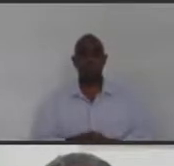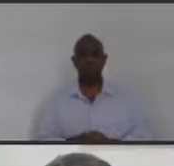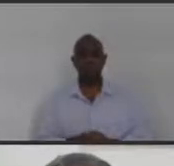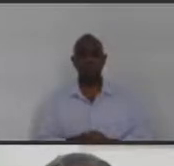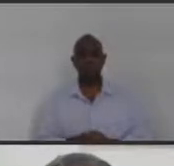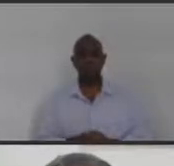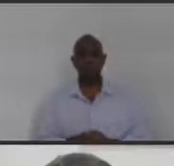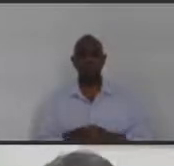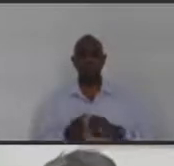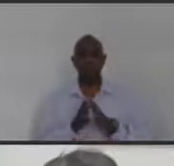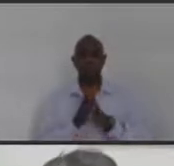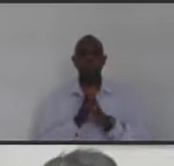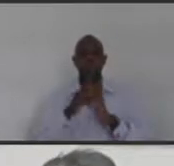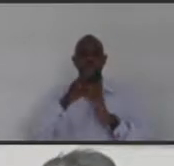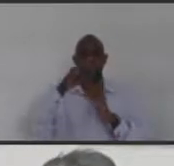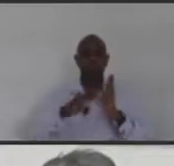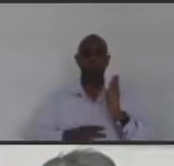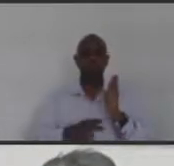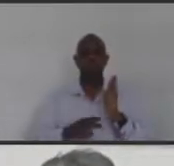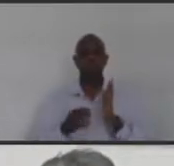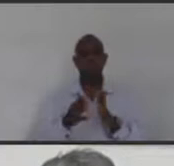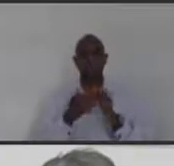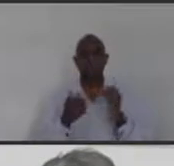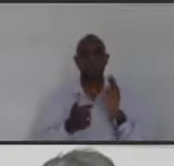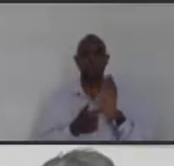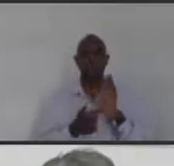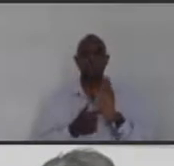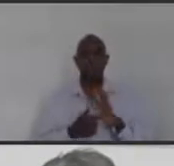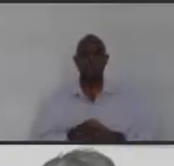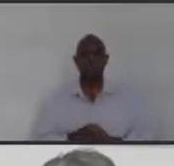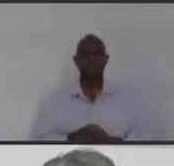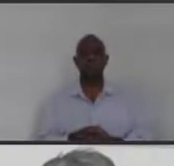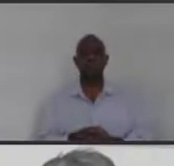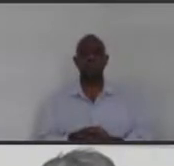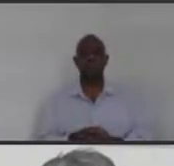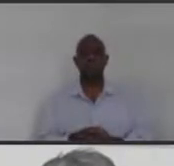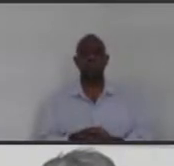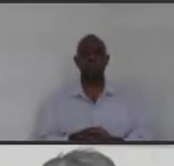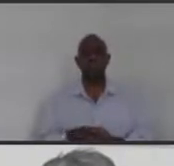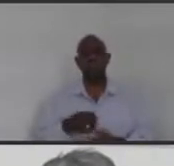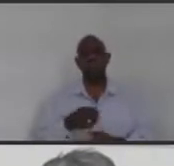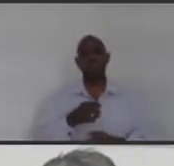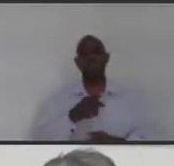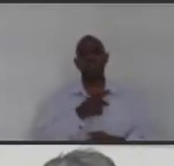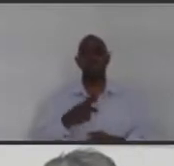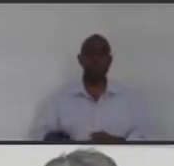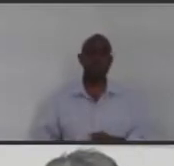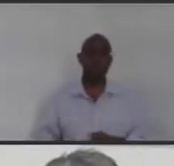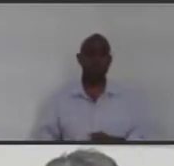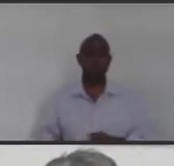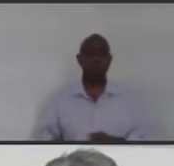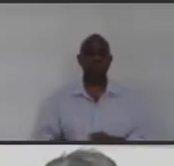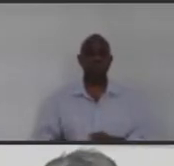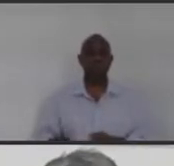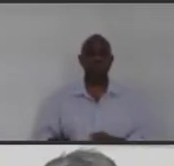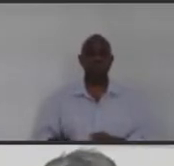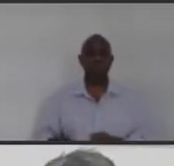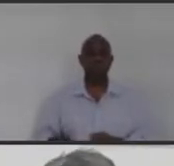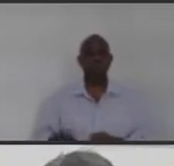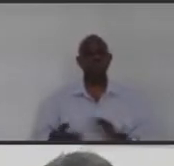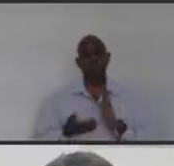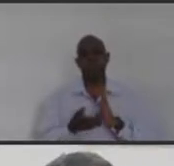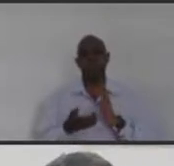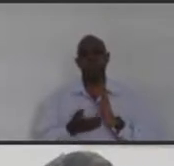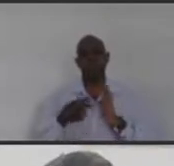leitura, por gentileza, na íntegra do requerimento. Excelentíssimo senhor presidente da Câmara Municipal de Sumaré, considerando que é papel